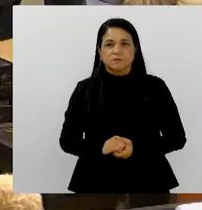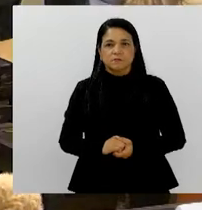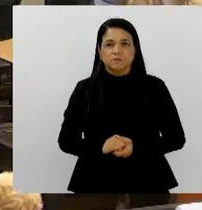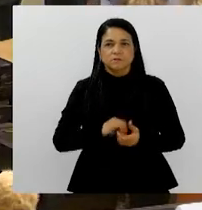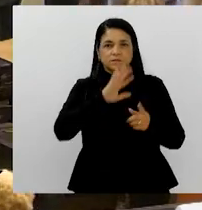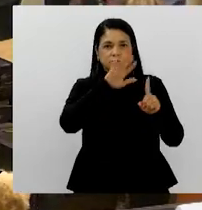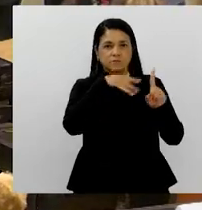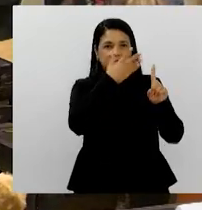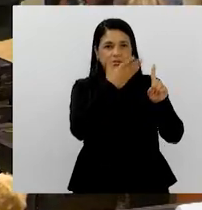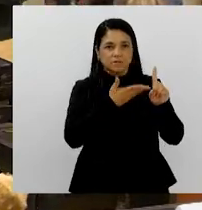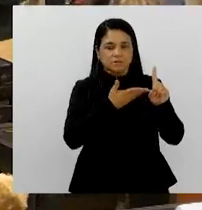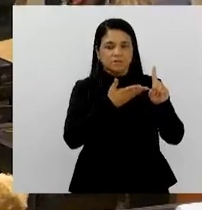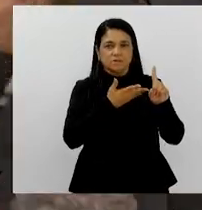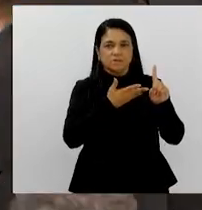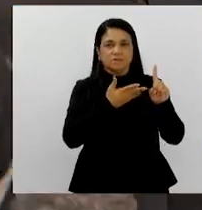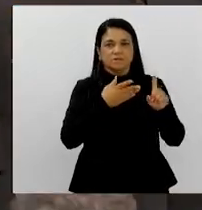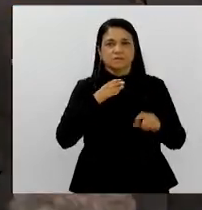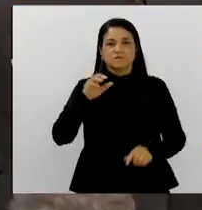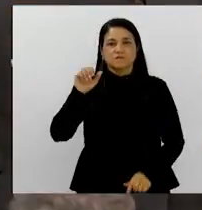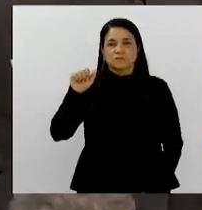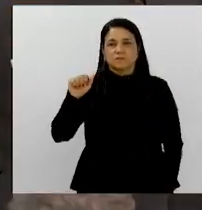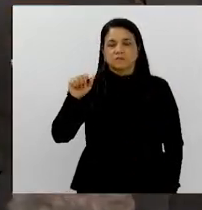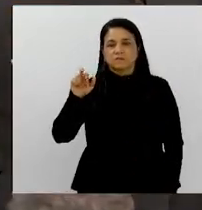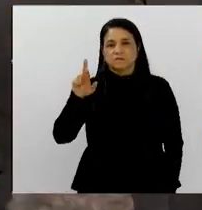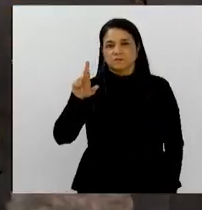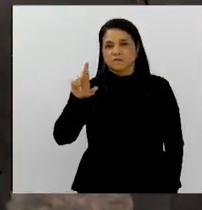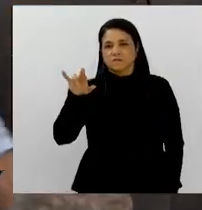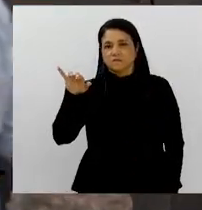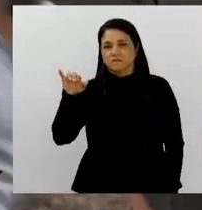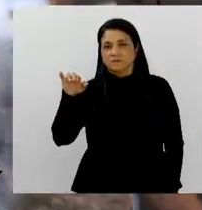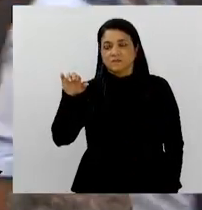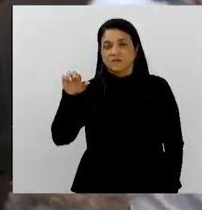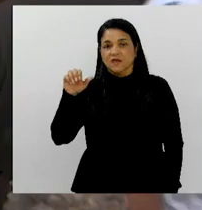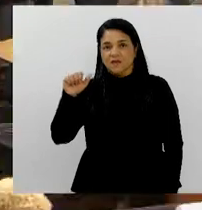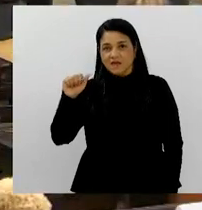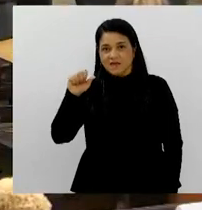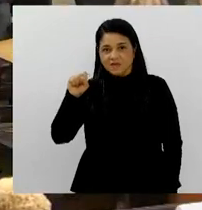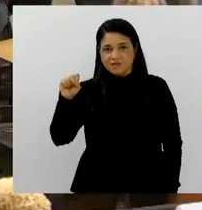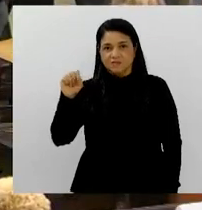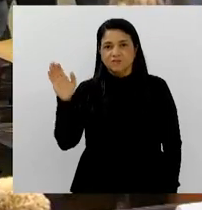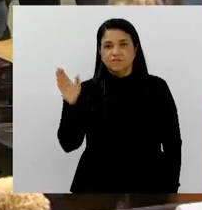Próximo agraciado, Ares Vizinha Faladeira.